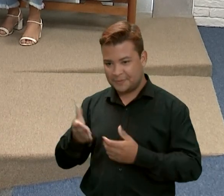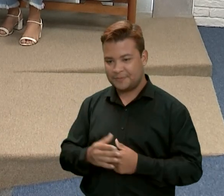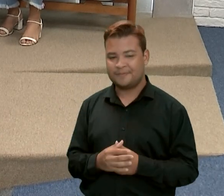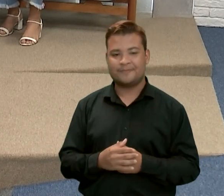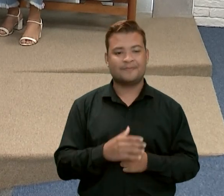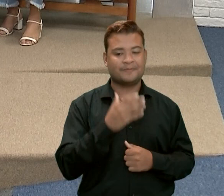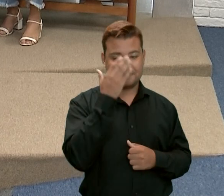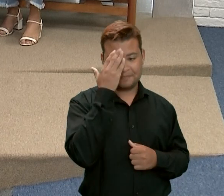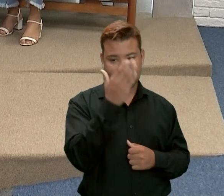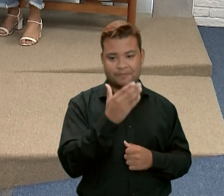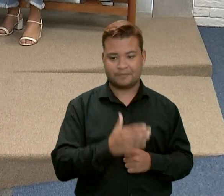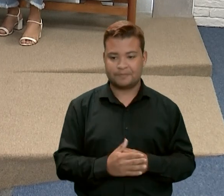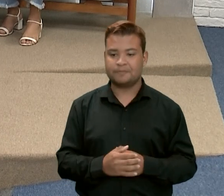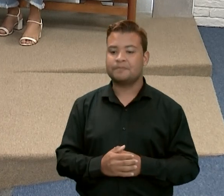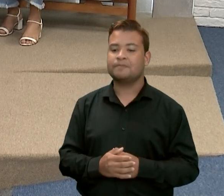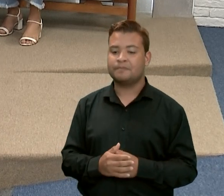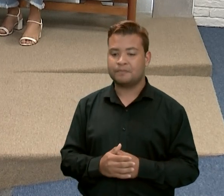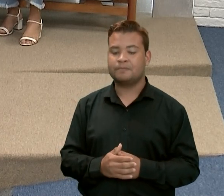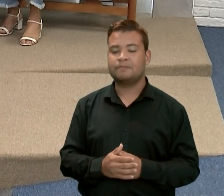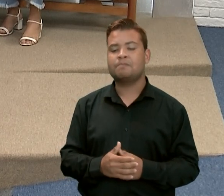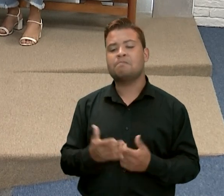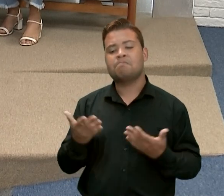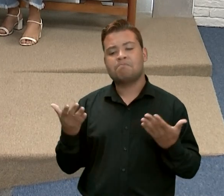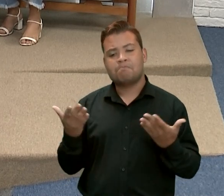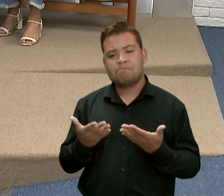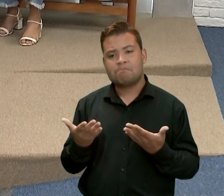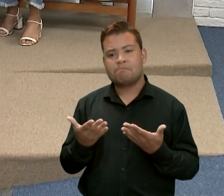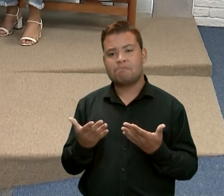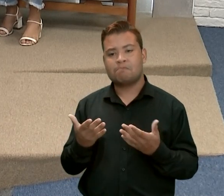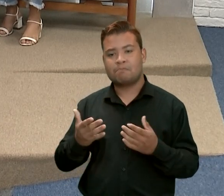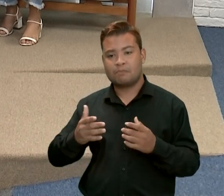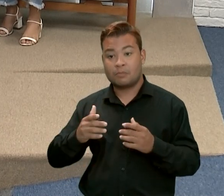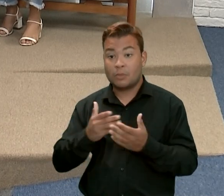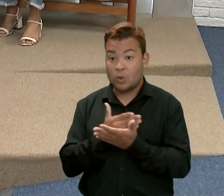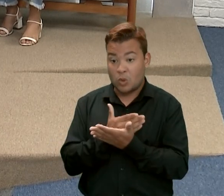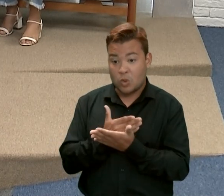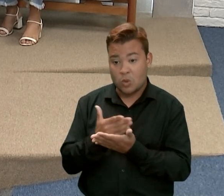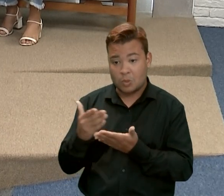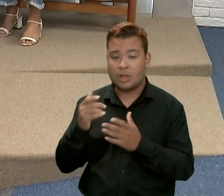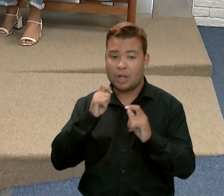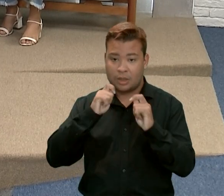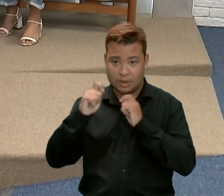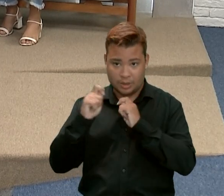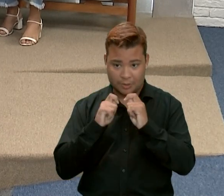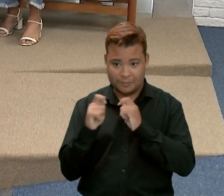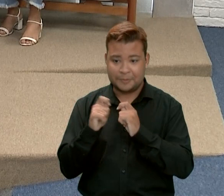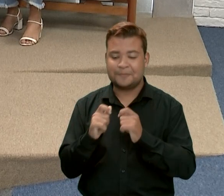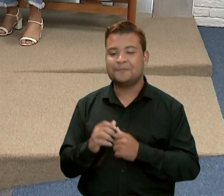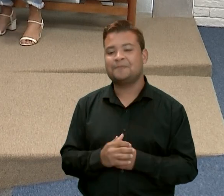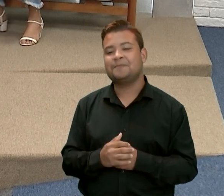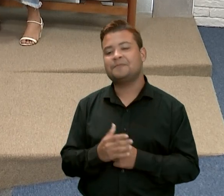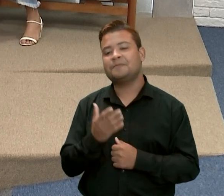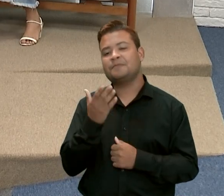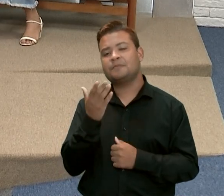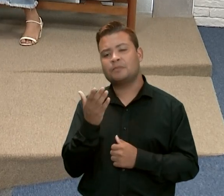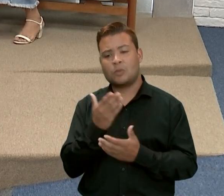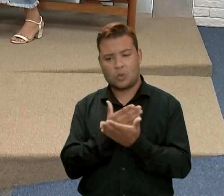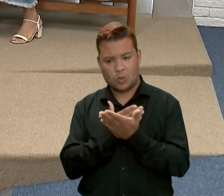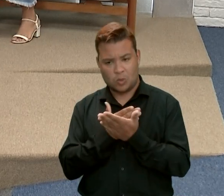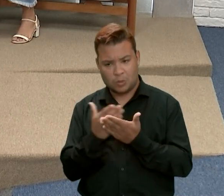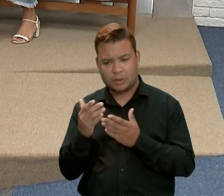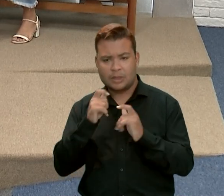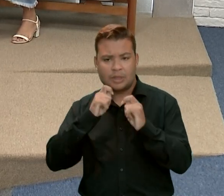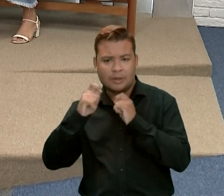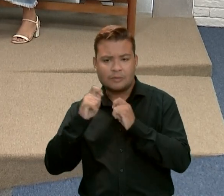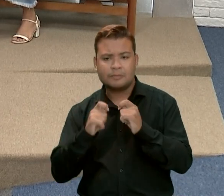Obrigada. Agora vamos começar a nossa entrevista, viu? Vamos começar falando